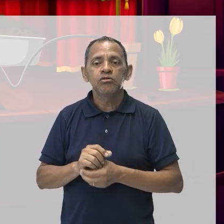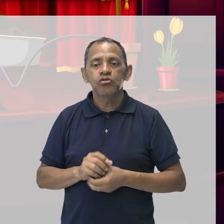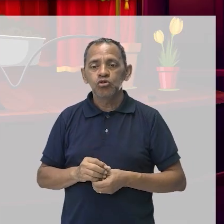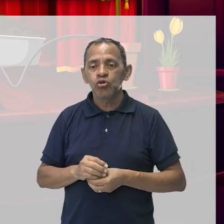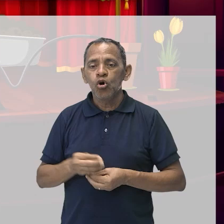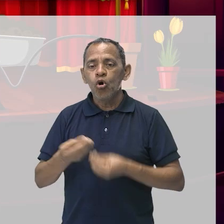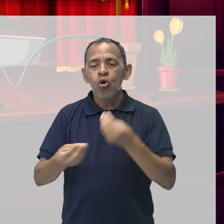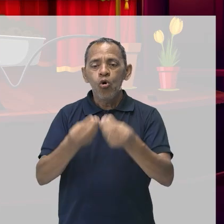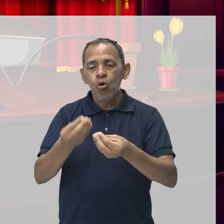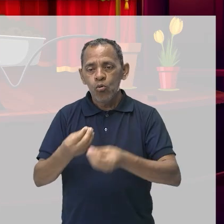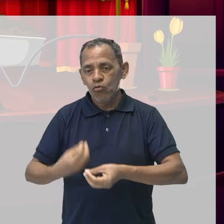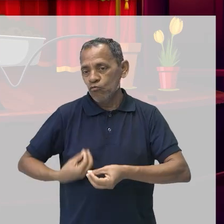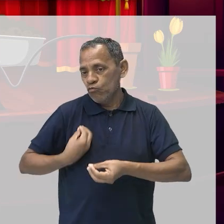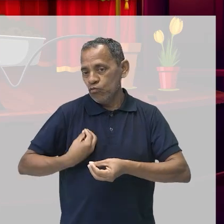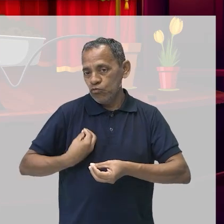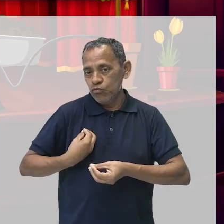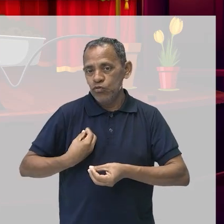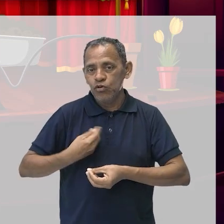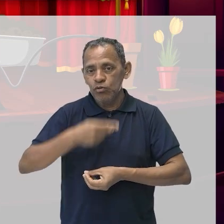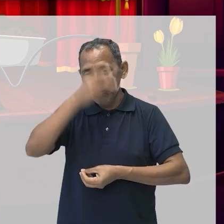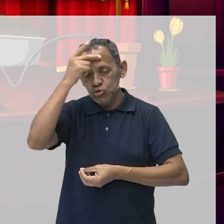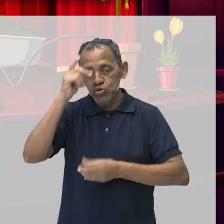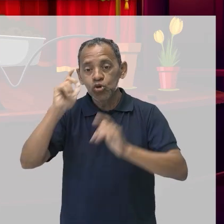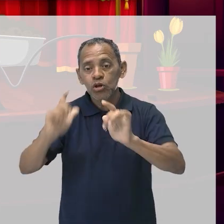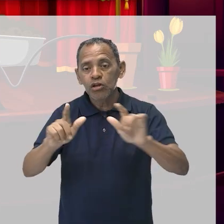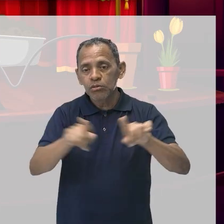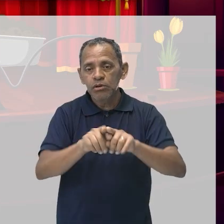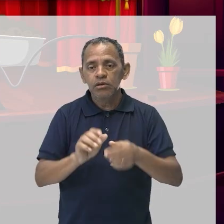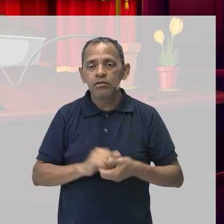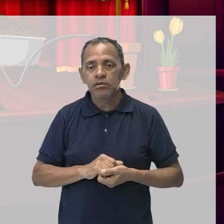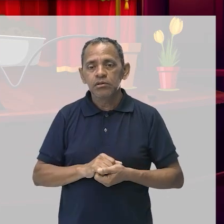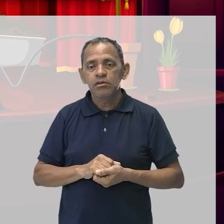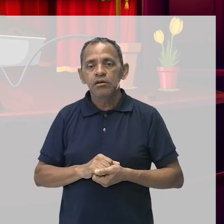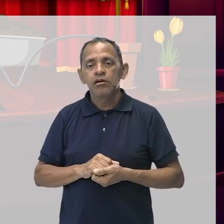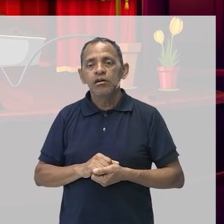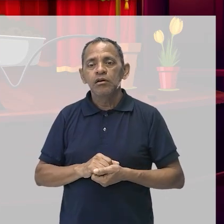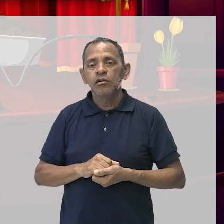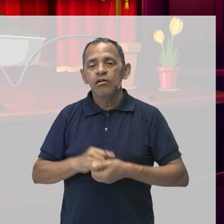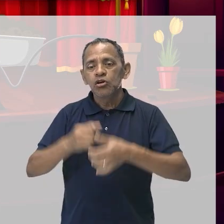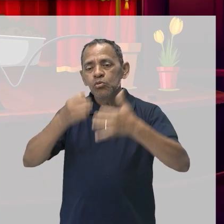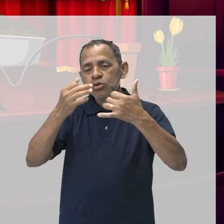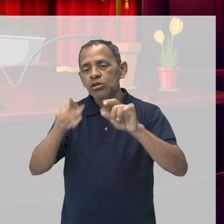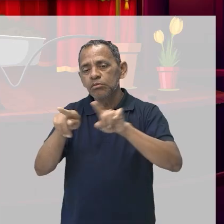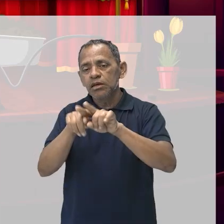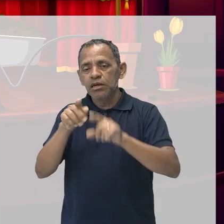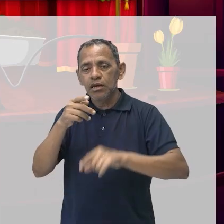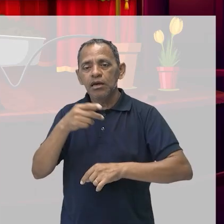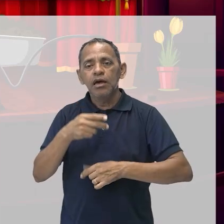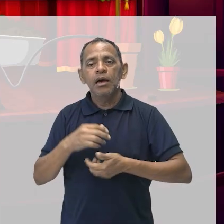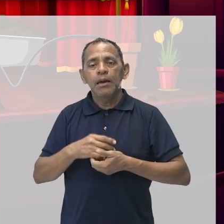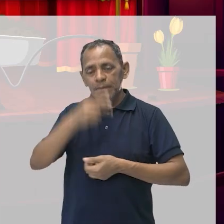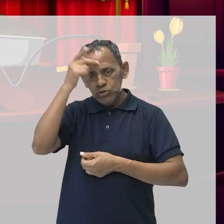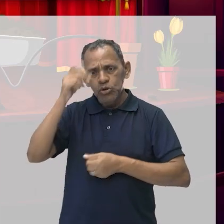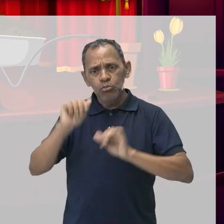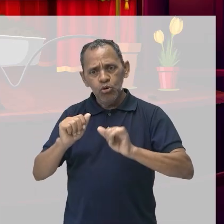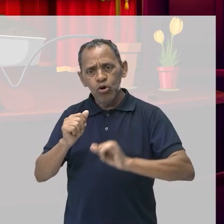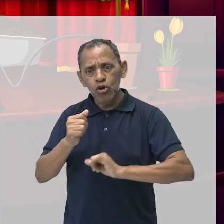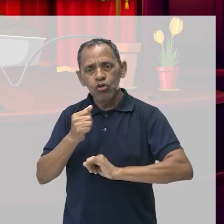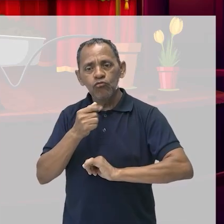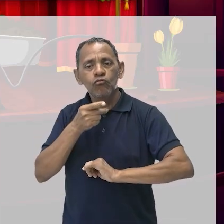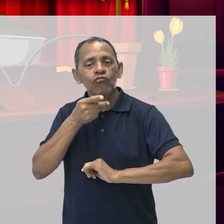é como a pessoa fala. Eu sempre digo que a pessoa pode falar não de várias formas, dependendo da entonação da sua